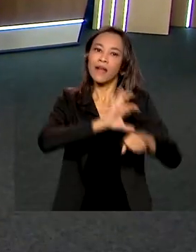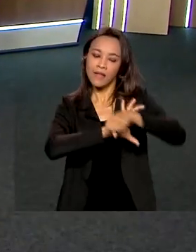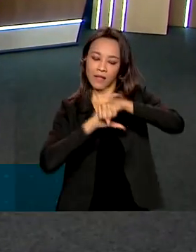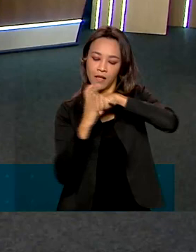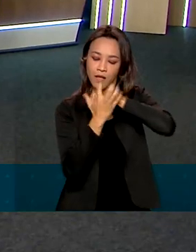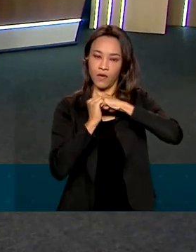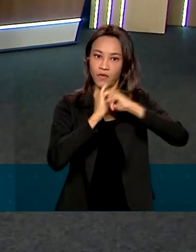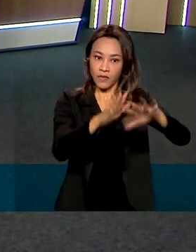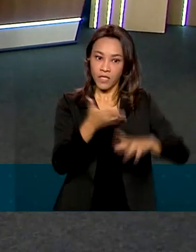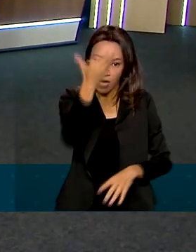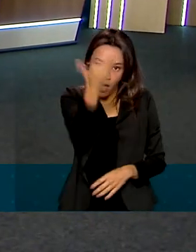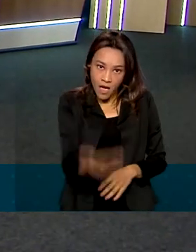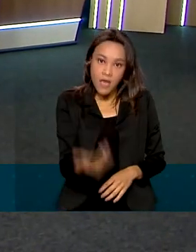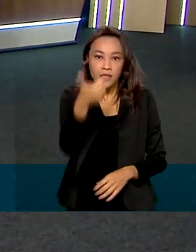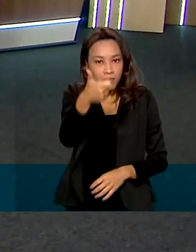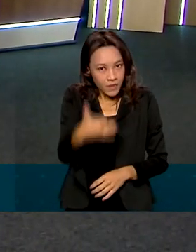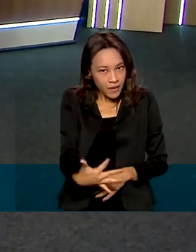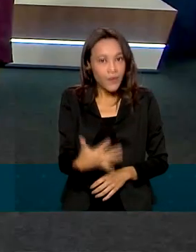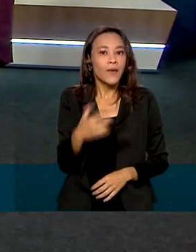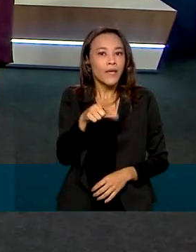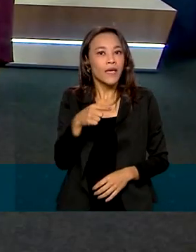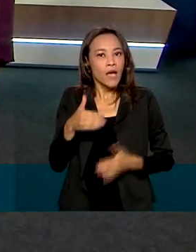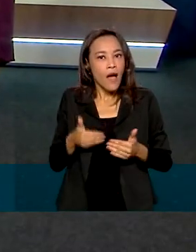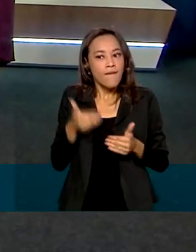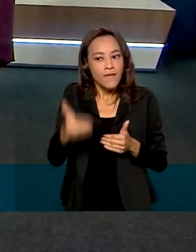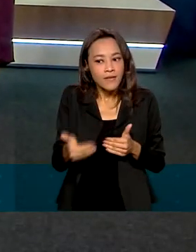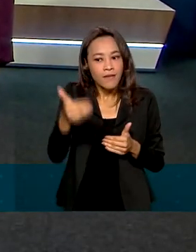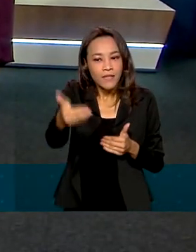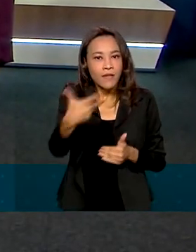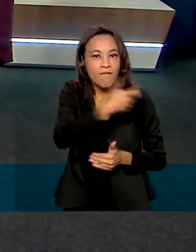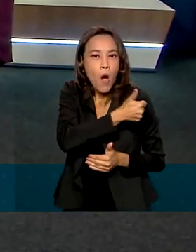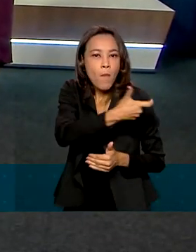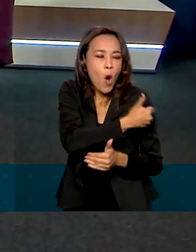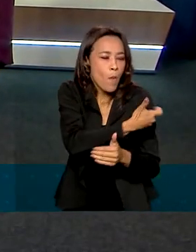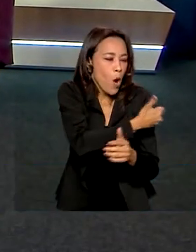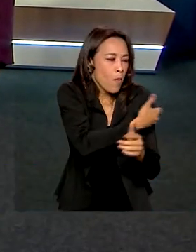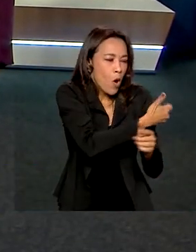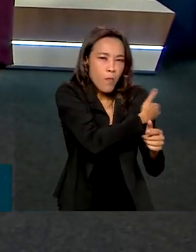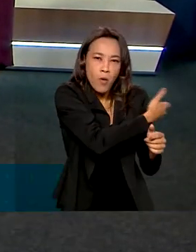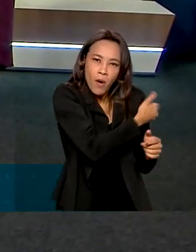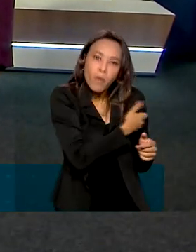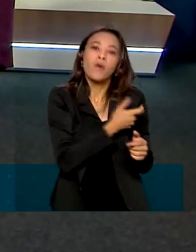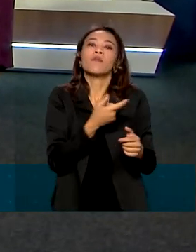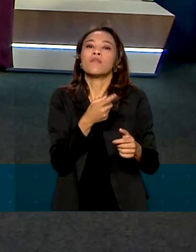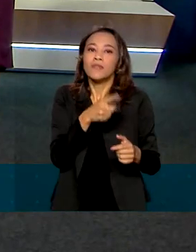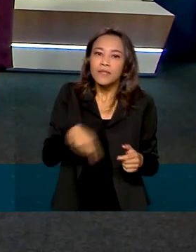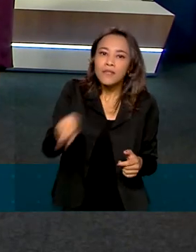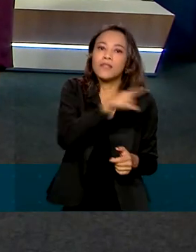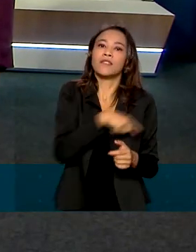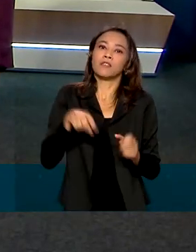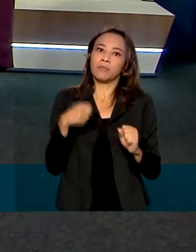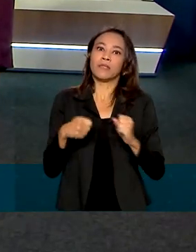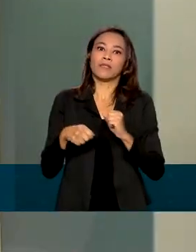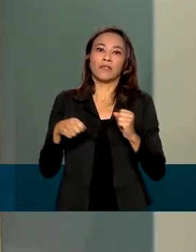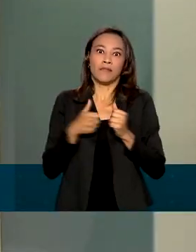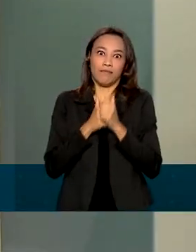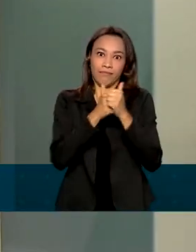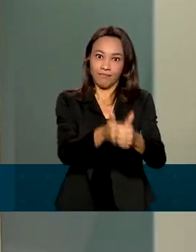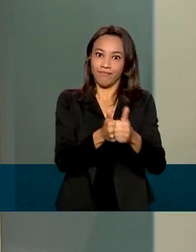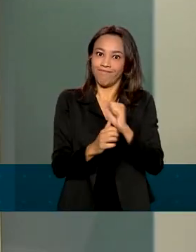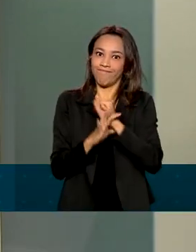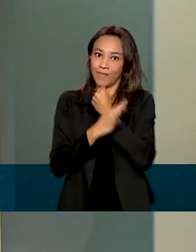Machado Filho acredita que com o avanço da vacinação esse protocolo de higiene e segurança que toda a cadeia agora precisa